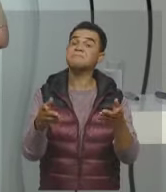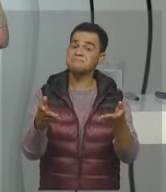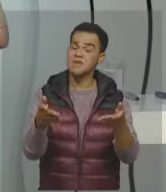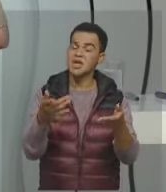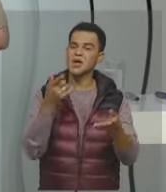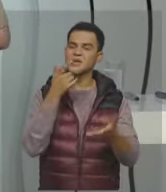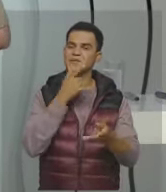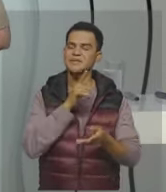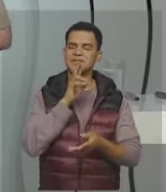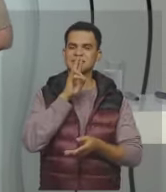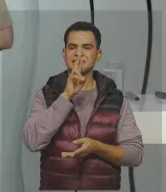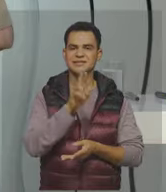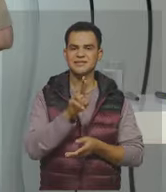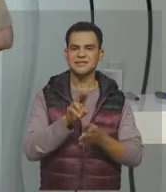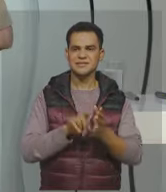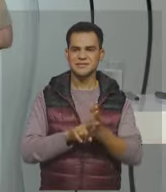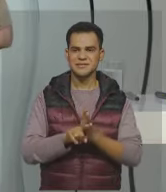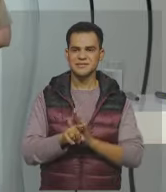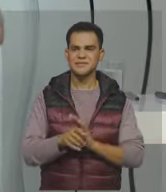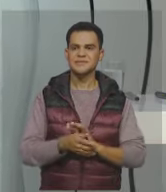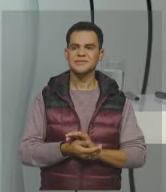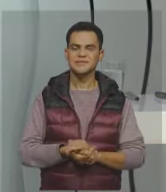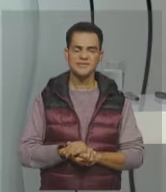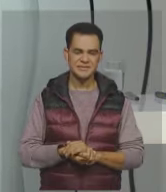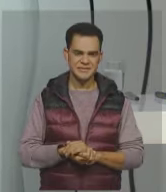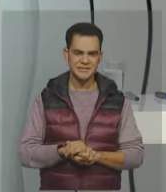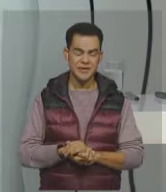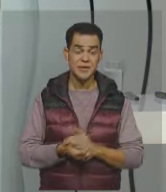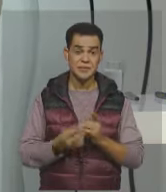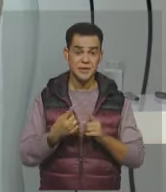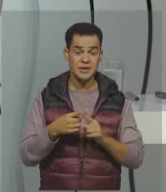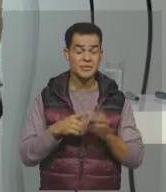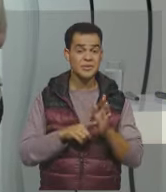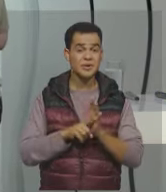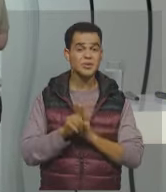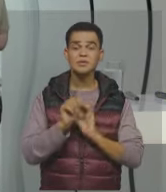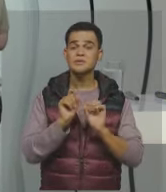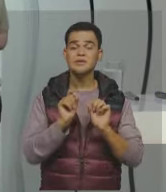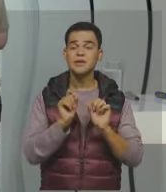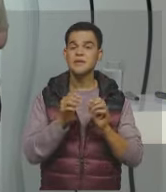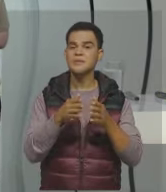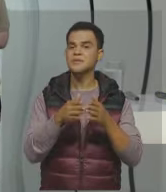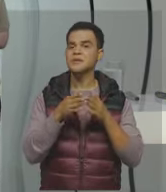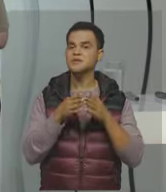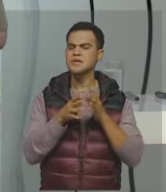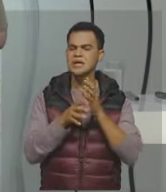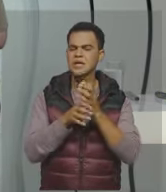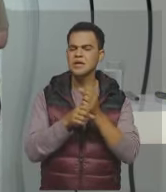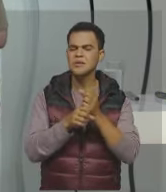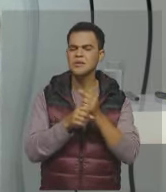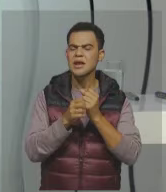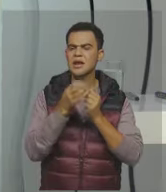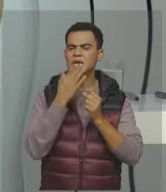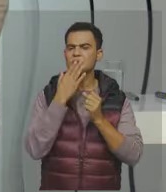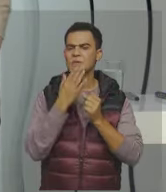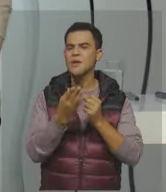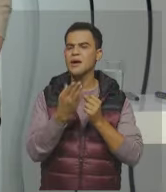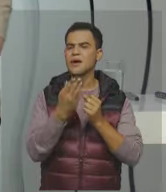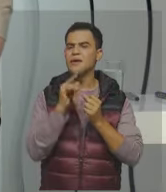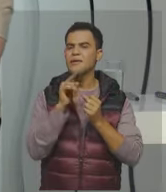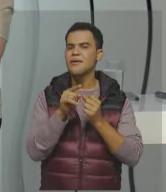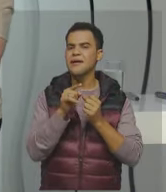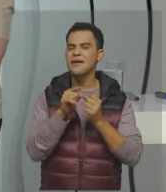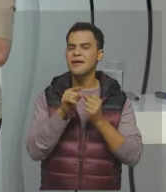pergunta que foi feita, que estava pedindo para a gente calcular qual é a corrente que passa nesse componente